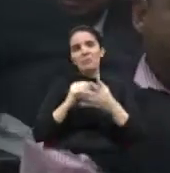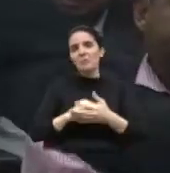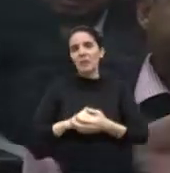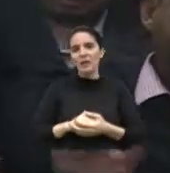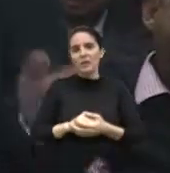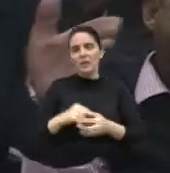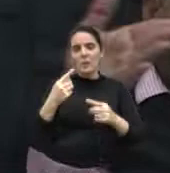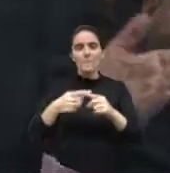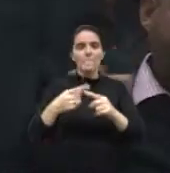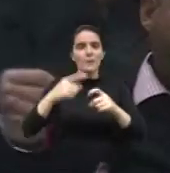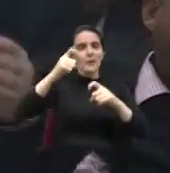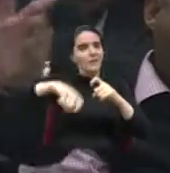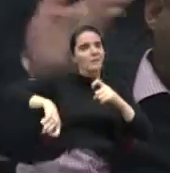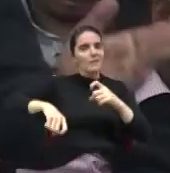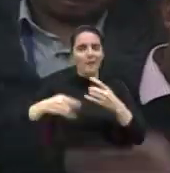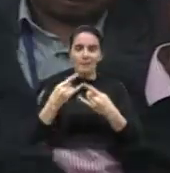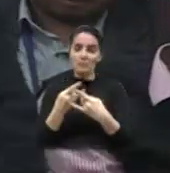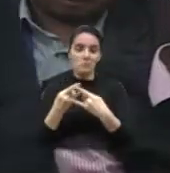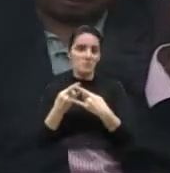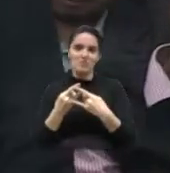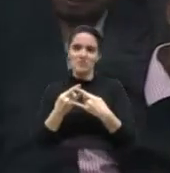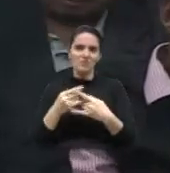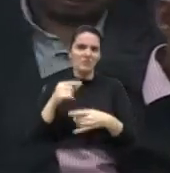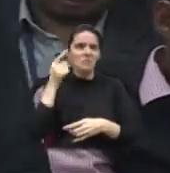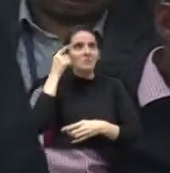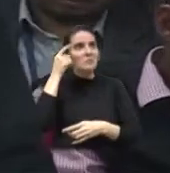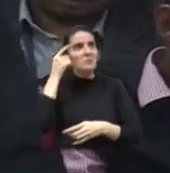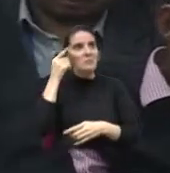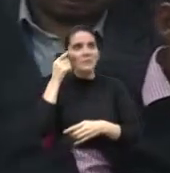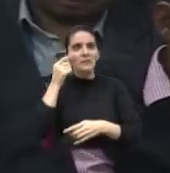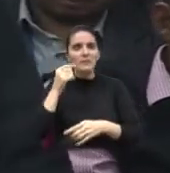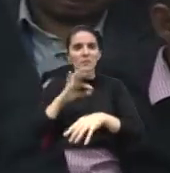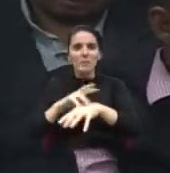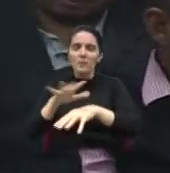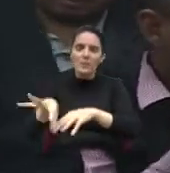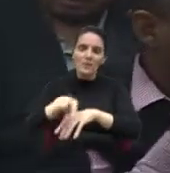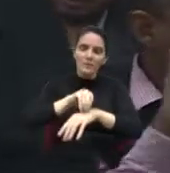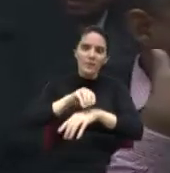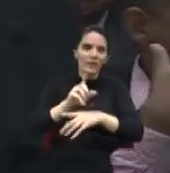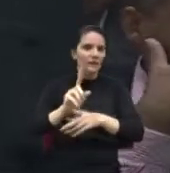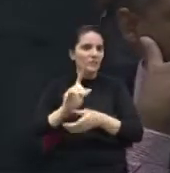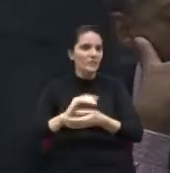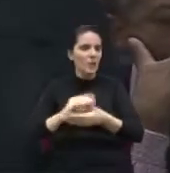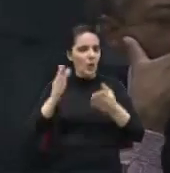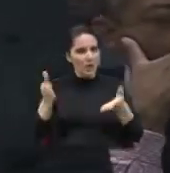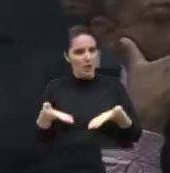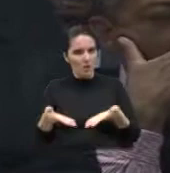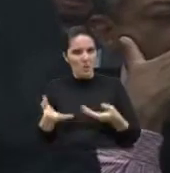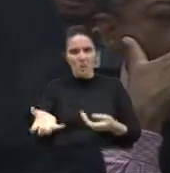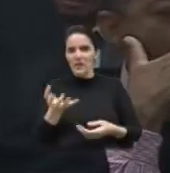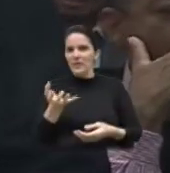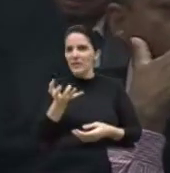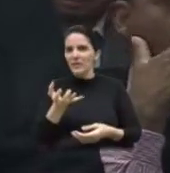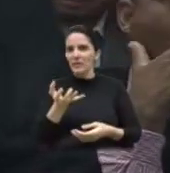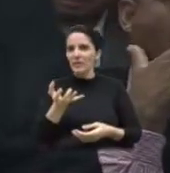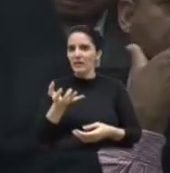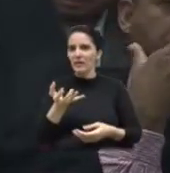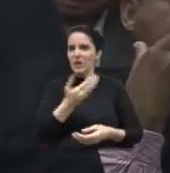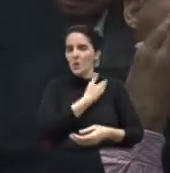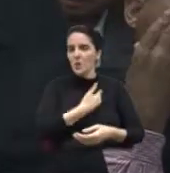tiveram relação sem preservativo, sem nada. Não tiveram preocupação nenhuma. E agora quer jogar para o poder